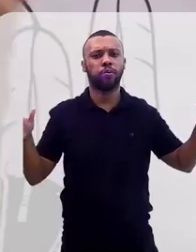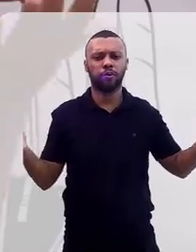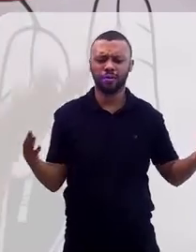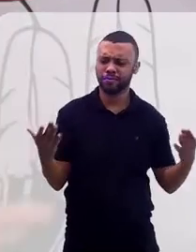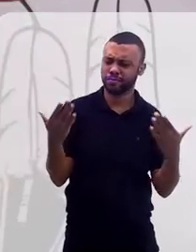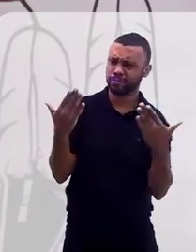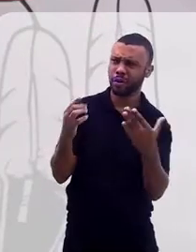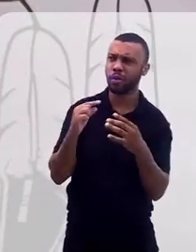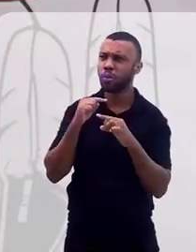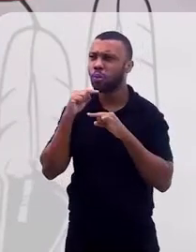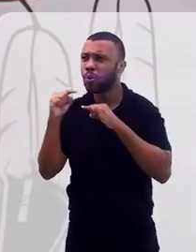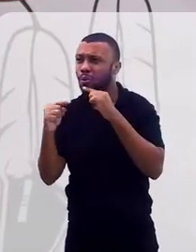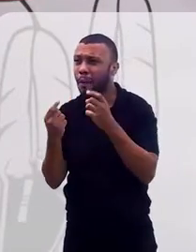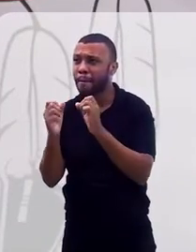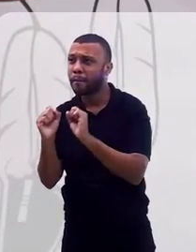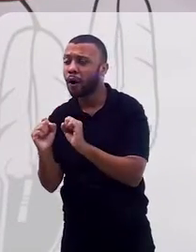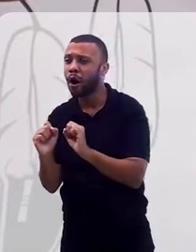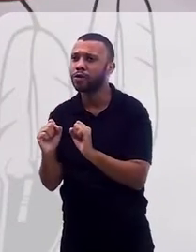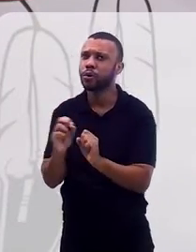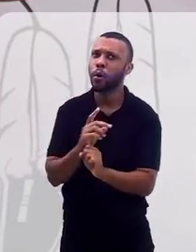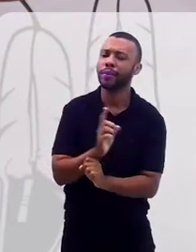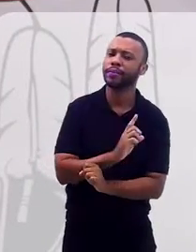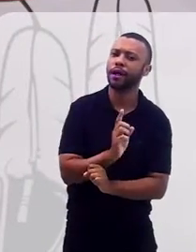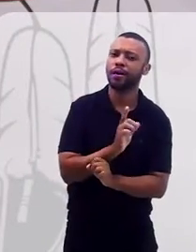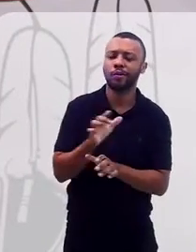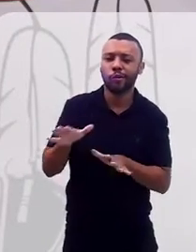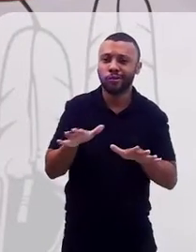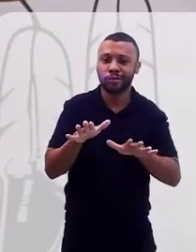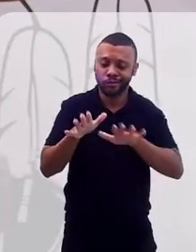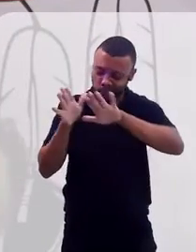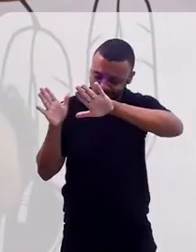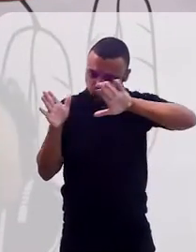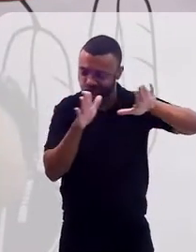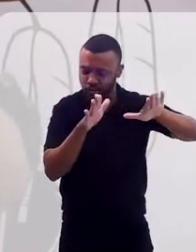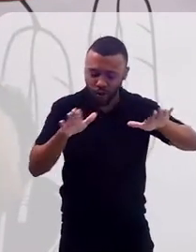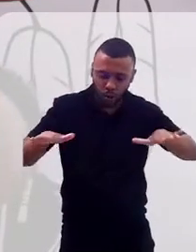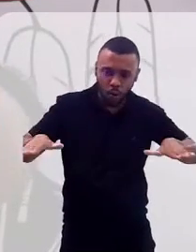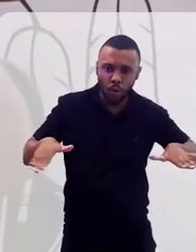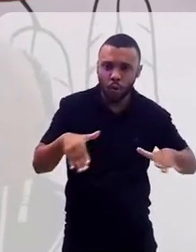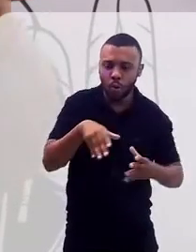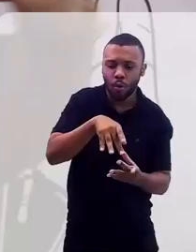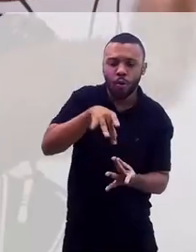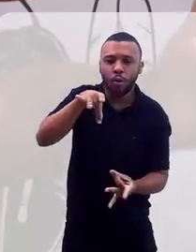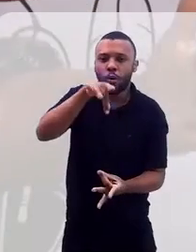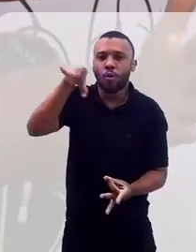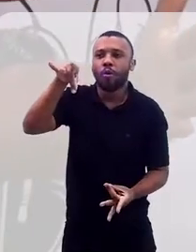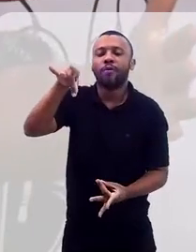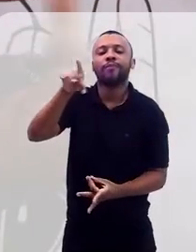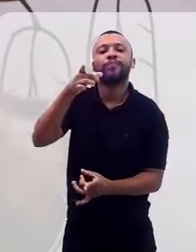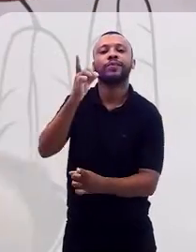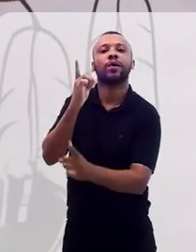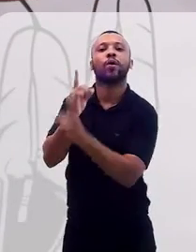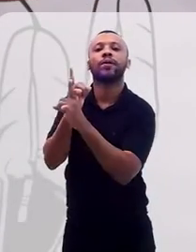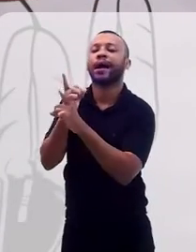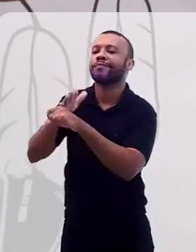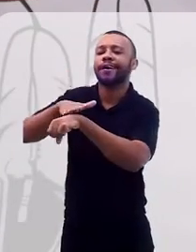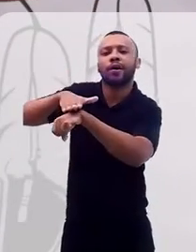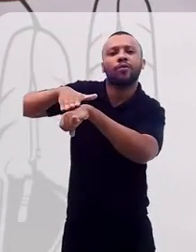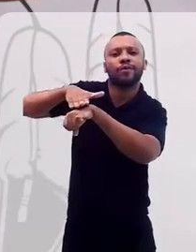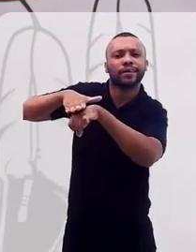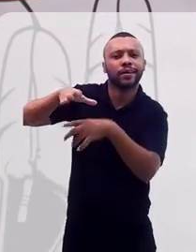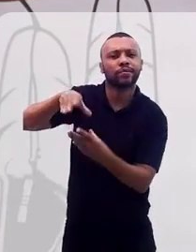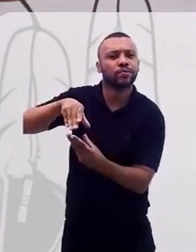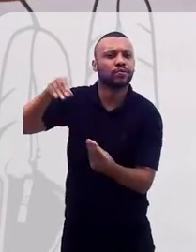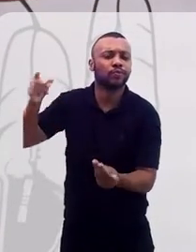Tamis pode ou não voar né então eu tiro essa razão e vou falar com algum espírito e assim se você me